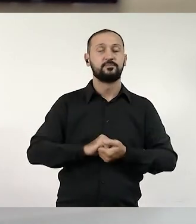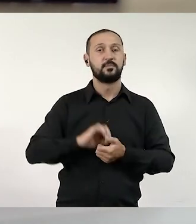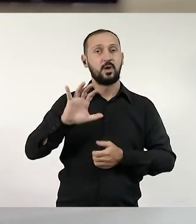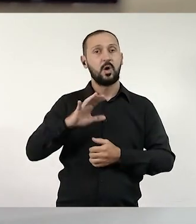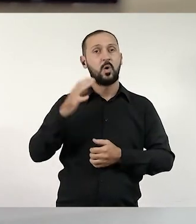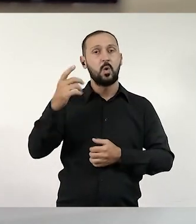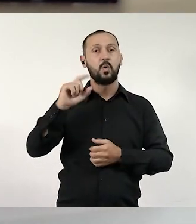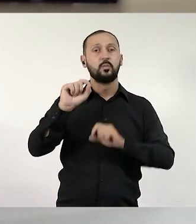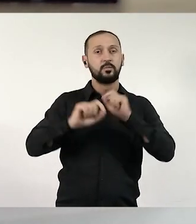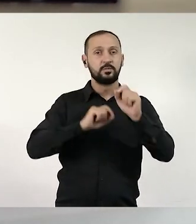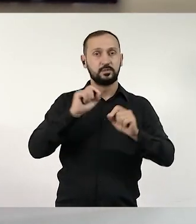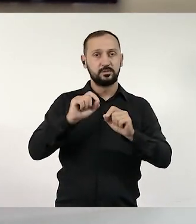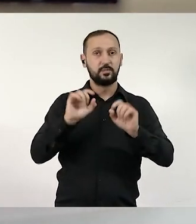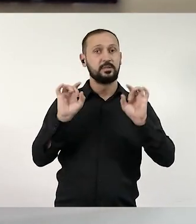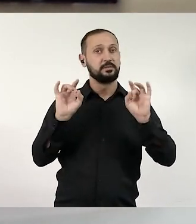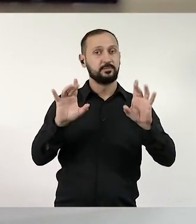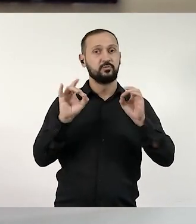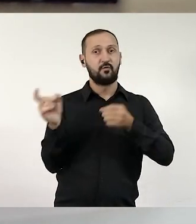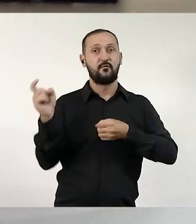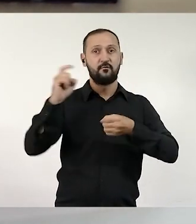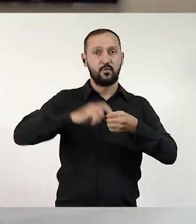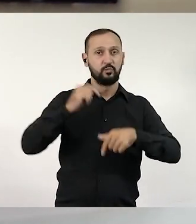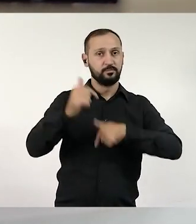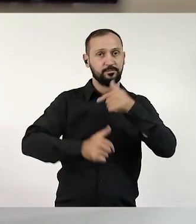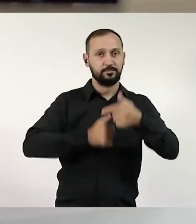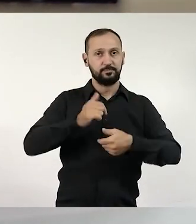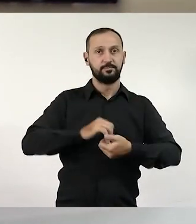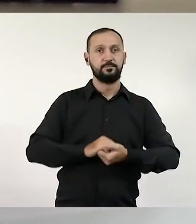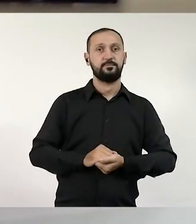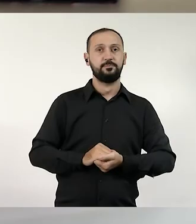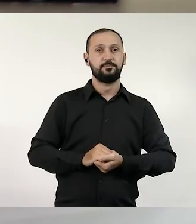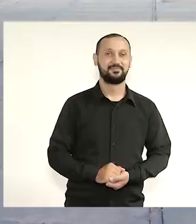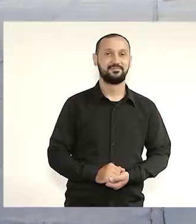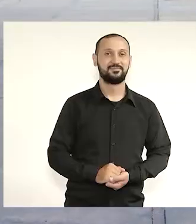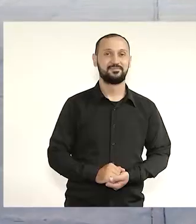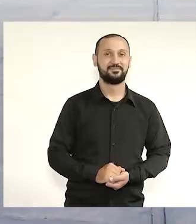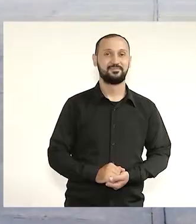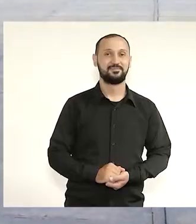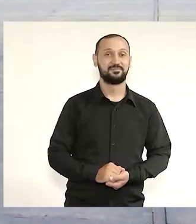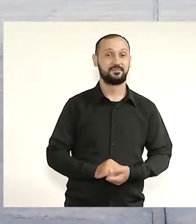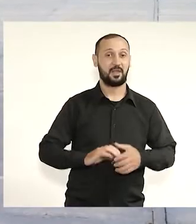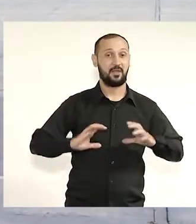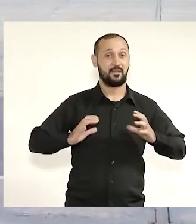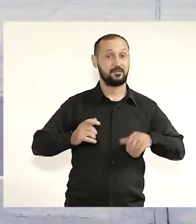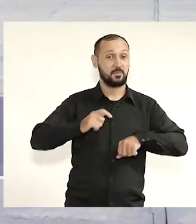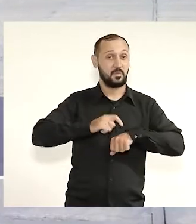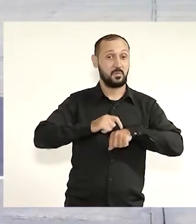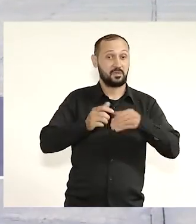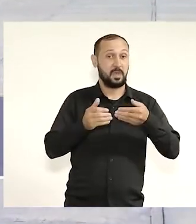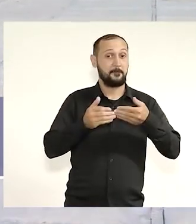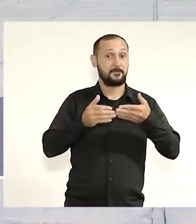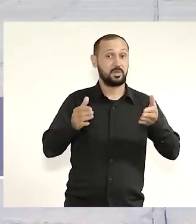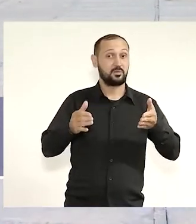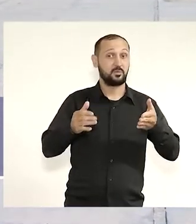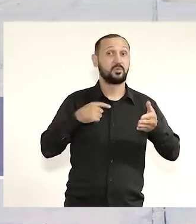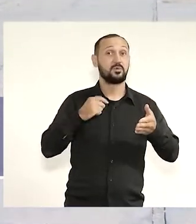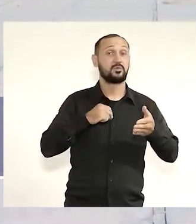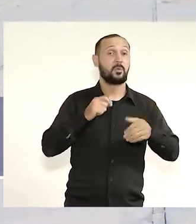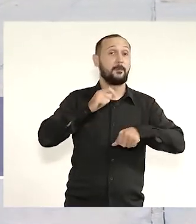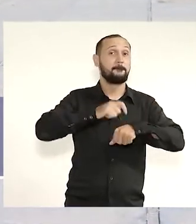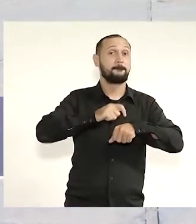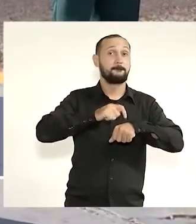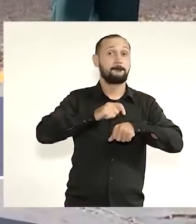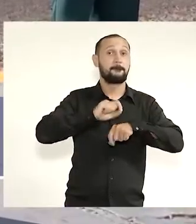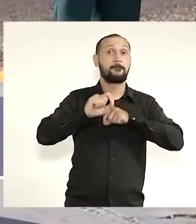interno. Aconteceu a sessão solene de reinício dos trabalhos. A solenidade de abertura da